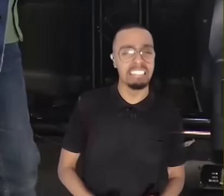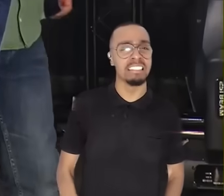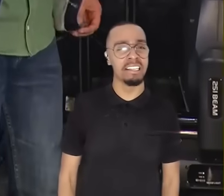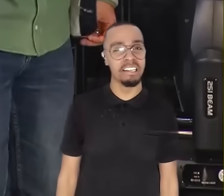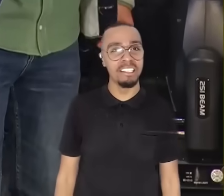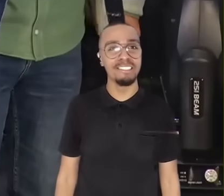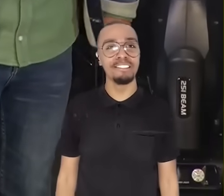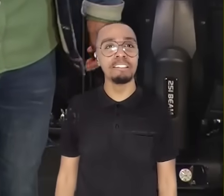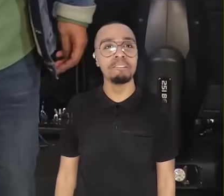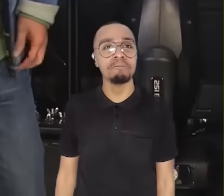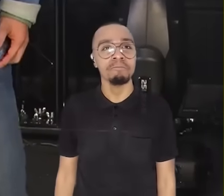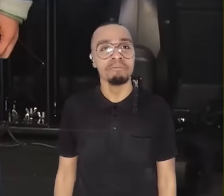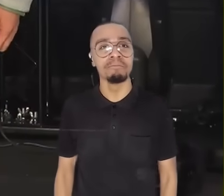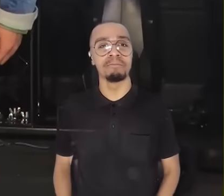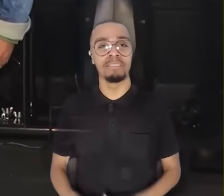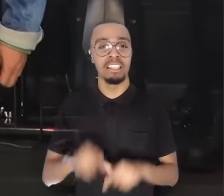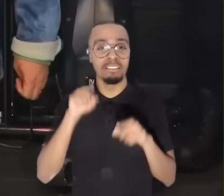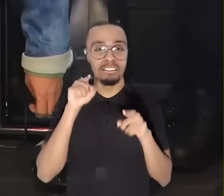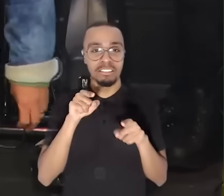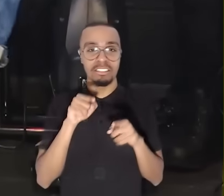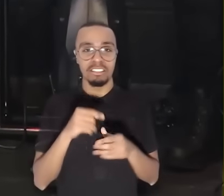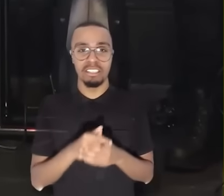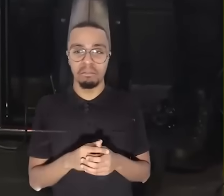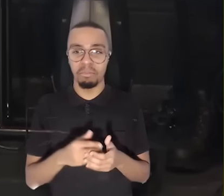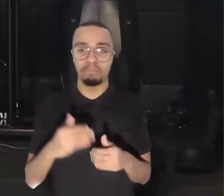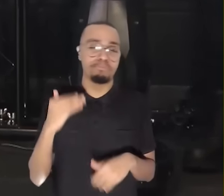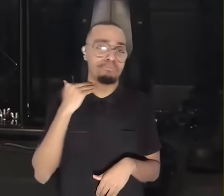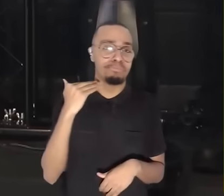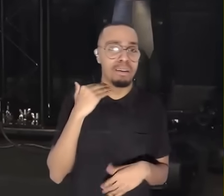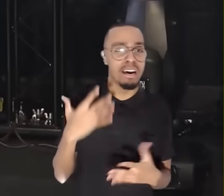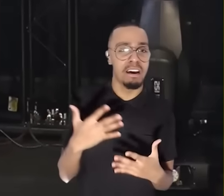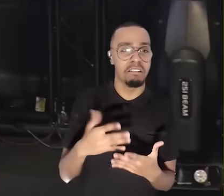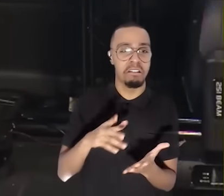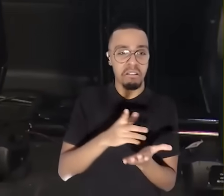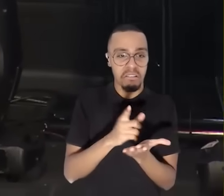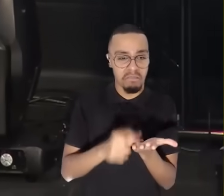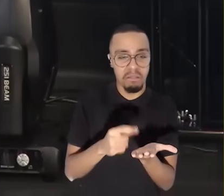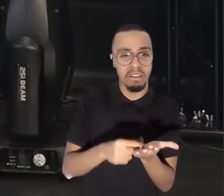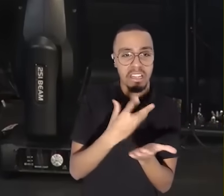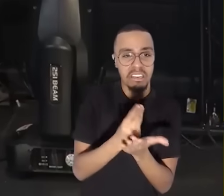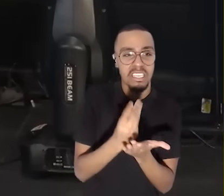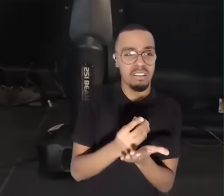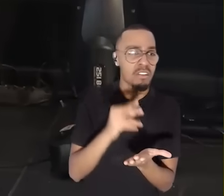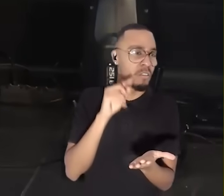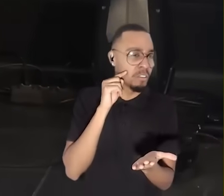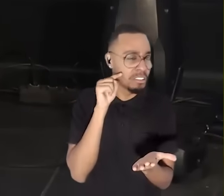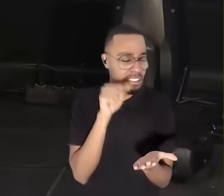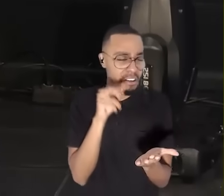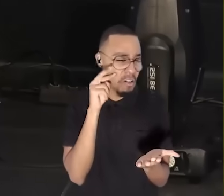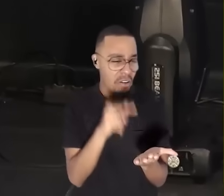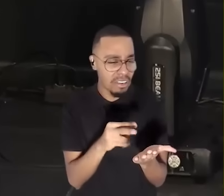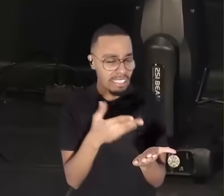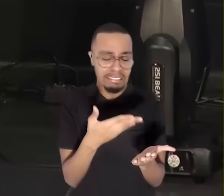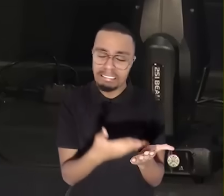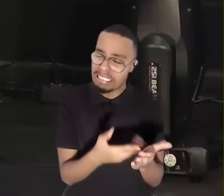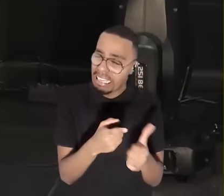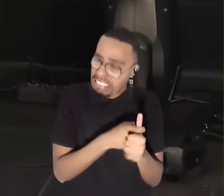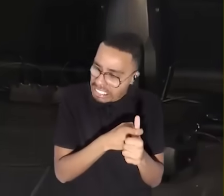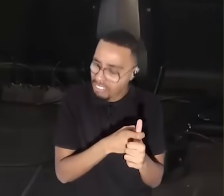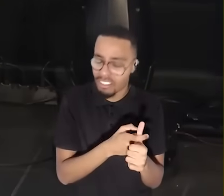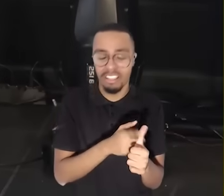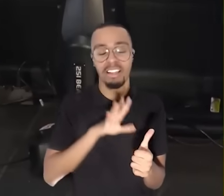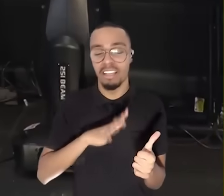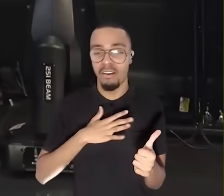bancário, cheque especial, dívida, mas dizer: eu sou abençoado, eu vou sair